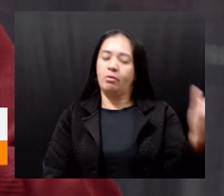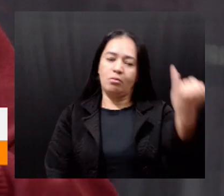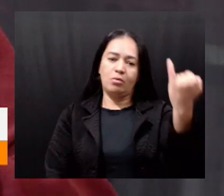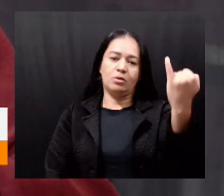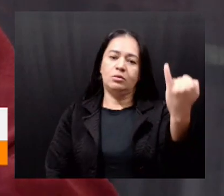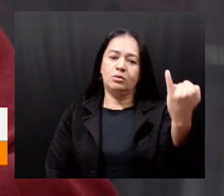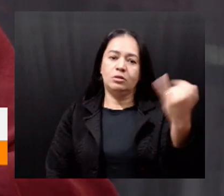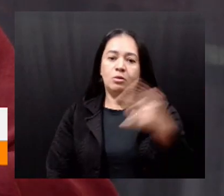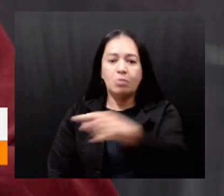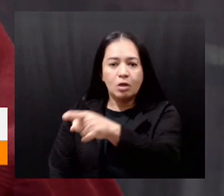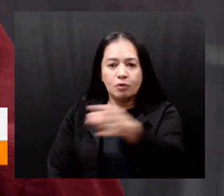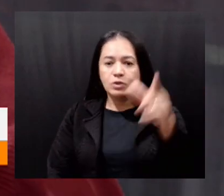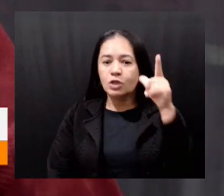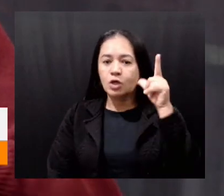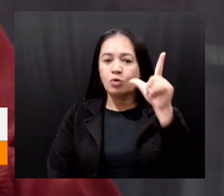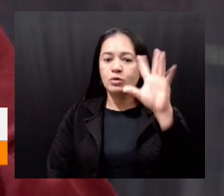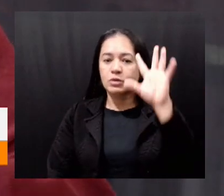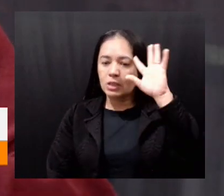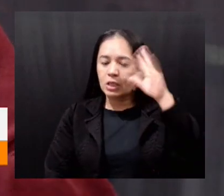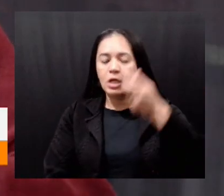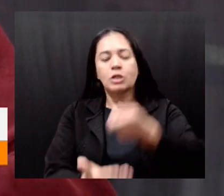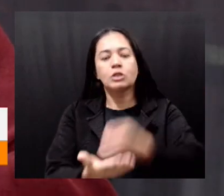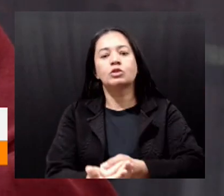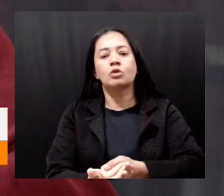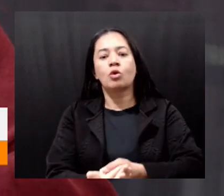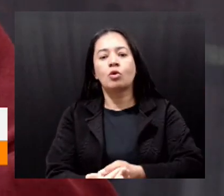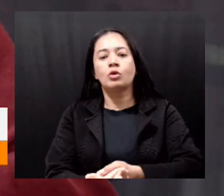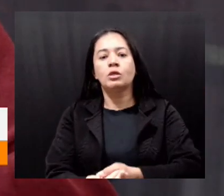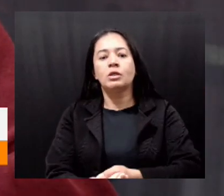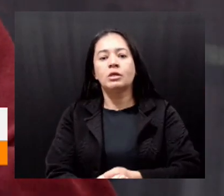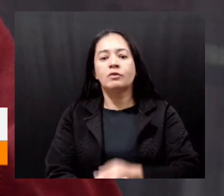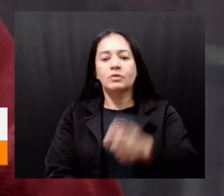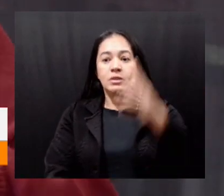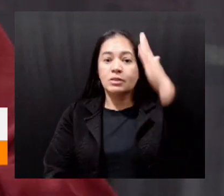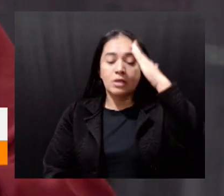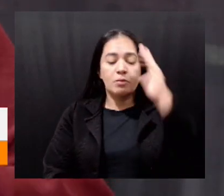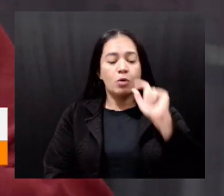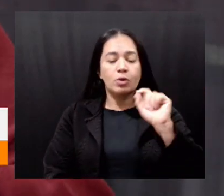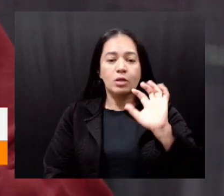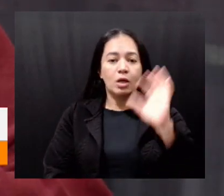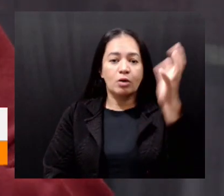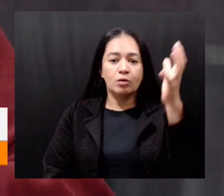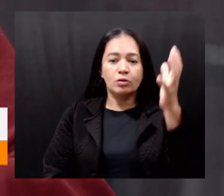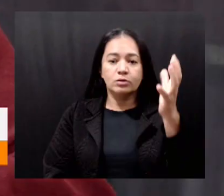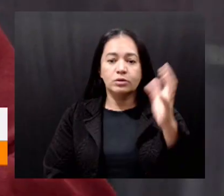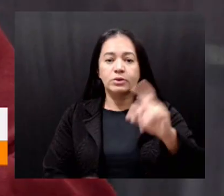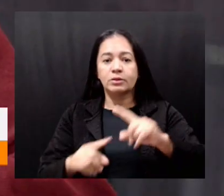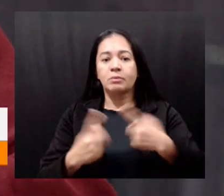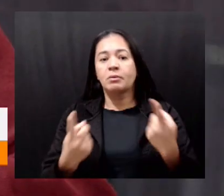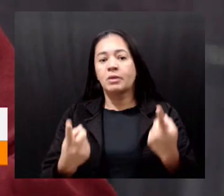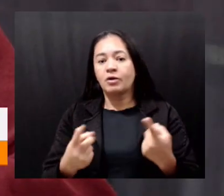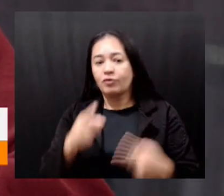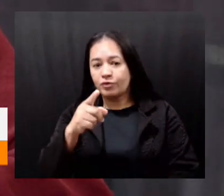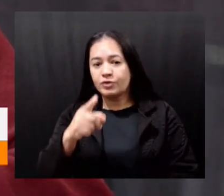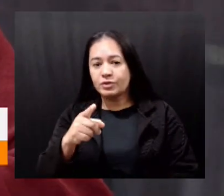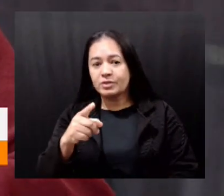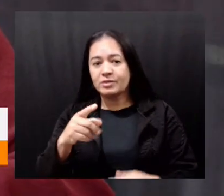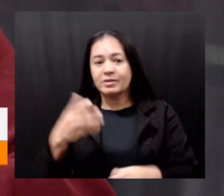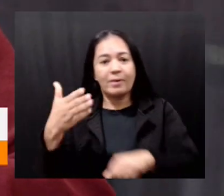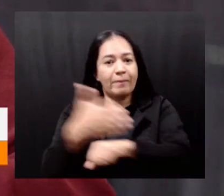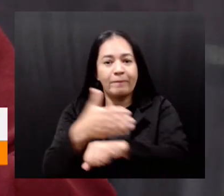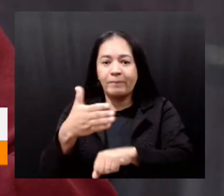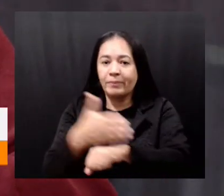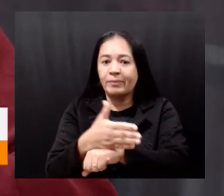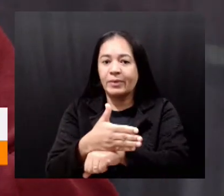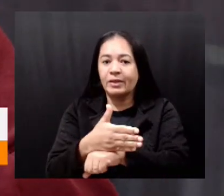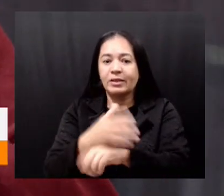tomar decisões, para você estar a par do que está acontecendo, né? E existir, porque você faz parte desse mundo, né? Então, a